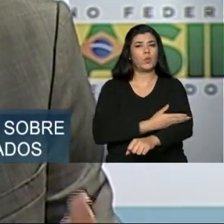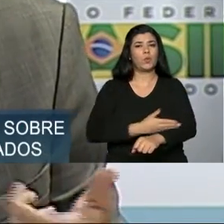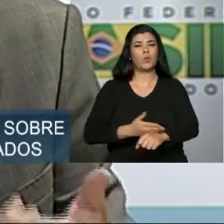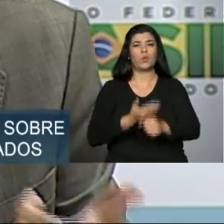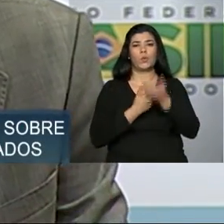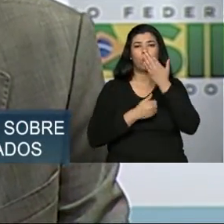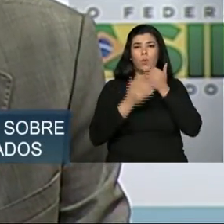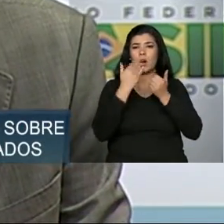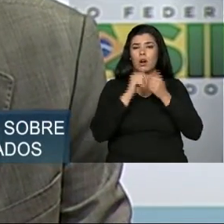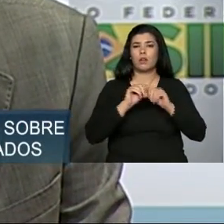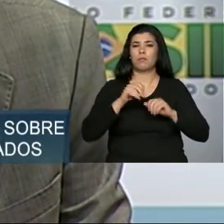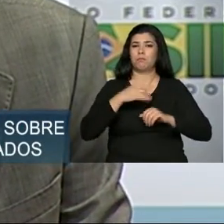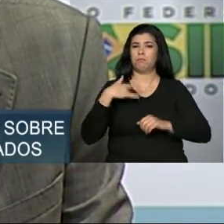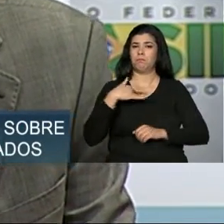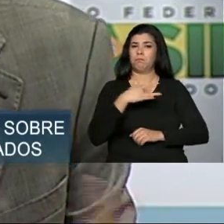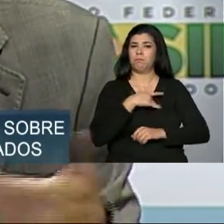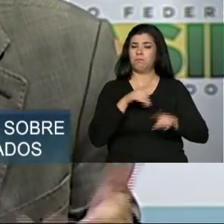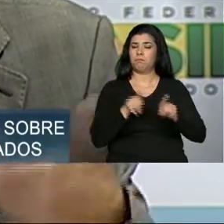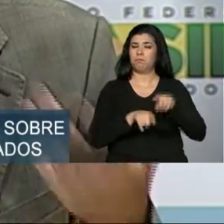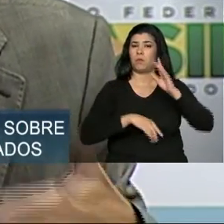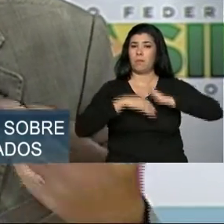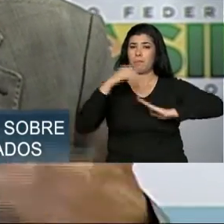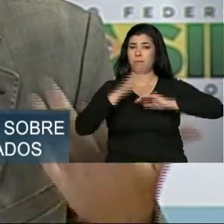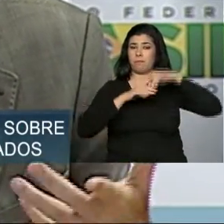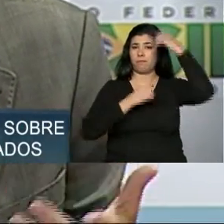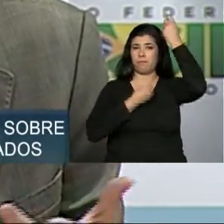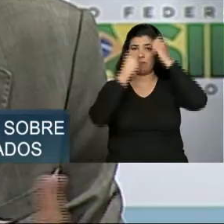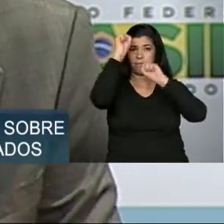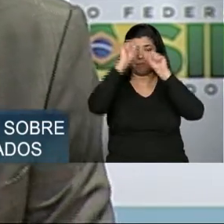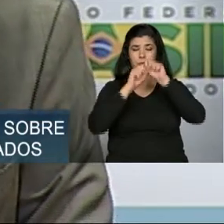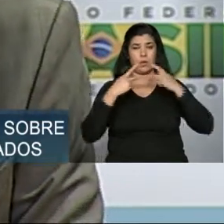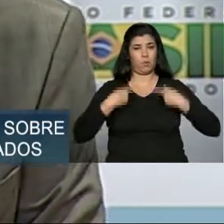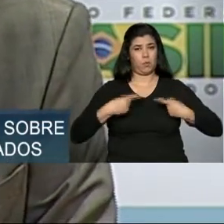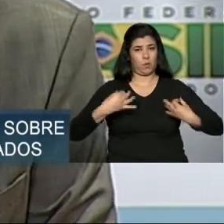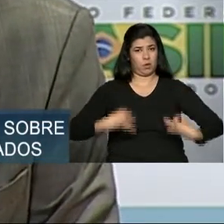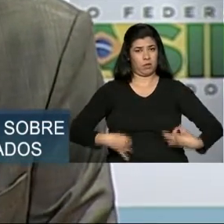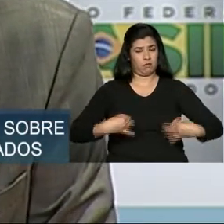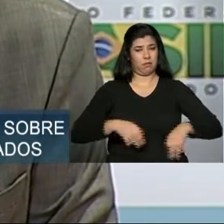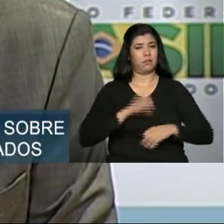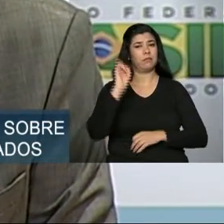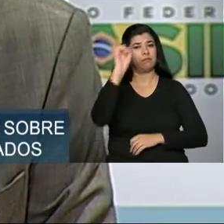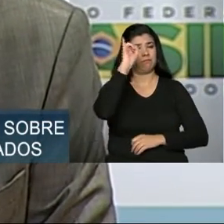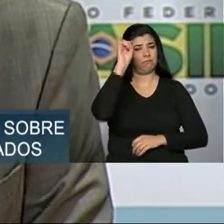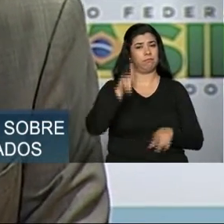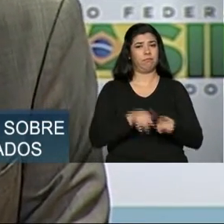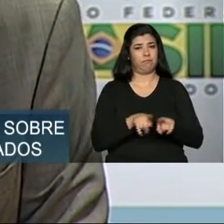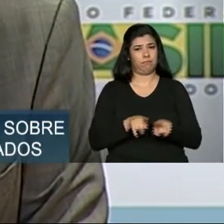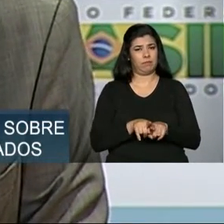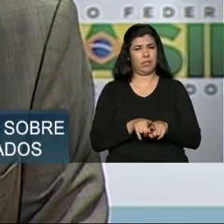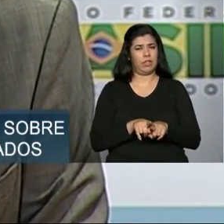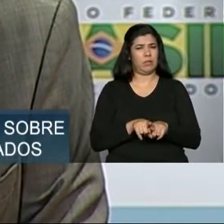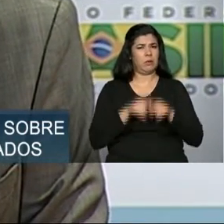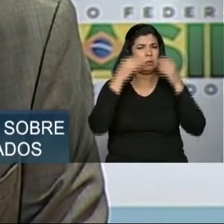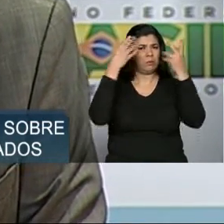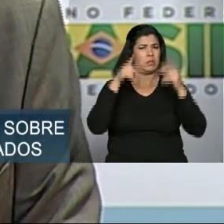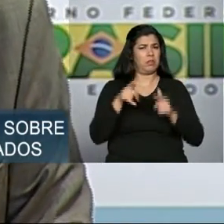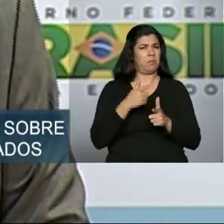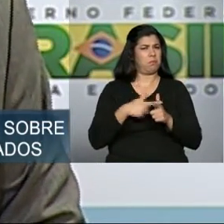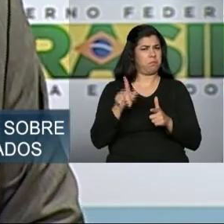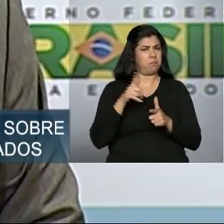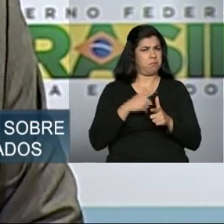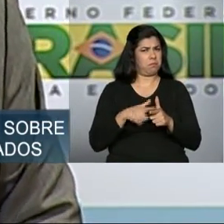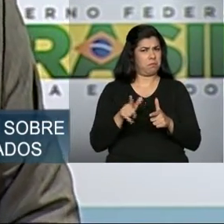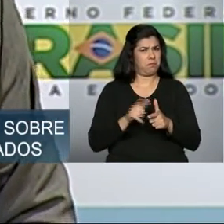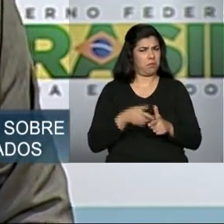alimentar e com a atividade física, né, uma postura saudável, isso é muito importante. E nós não estamos falando de um problema de